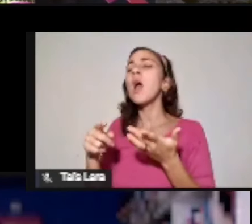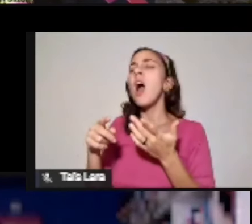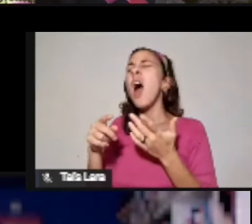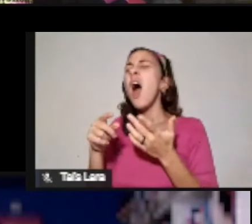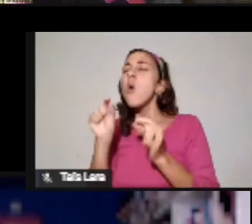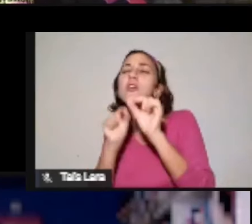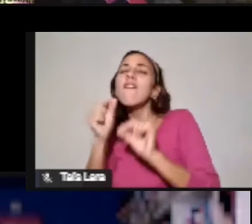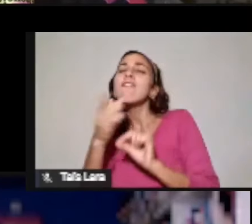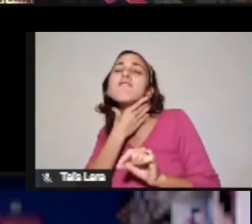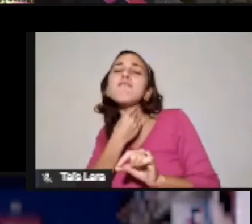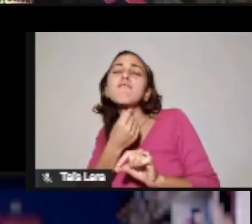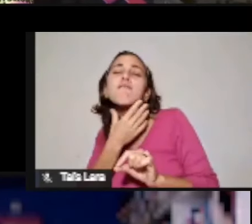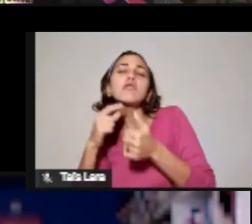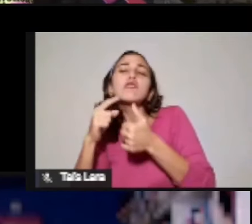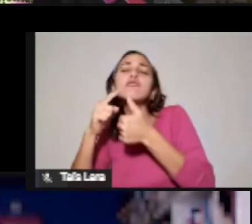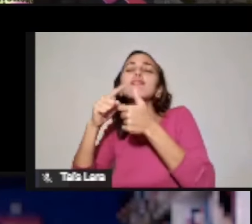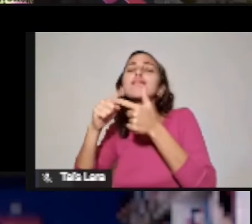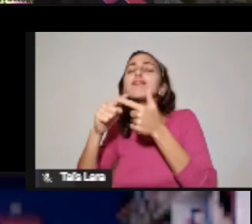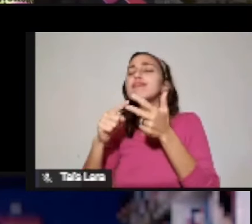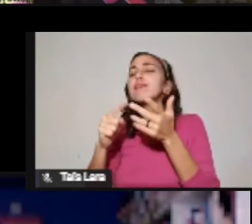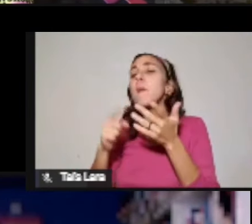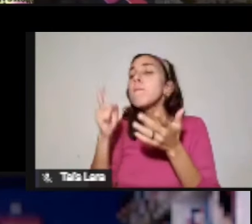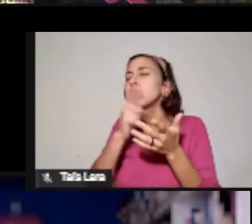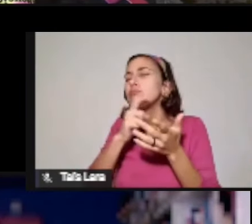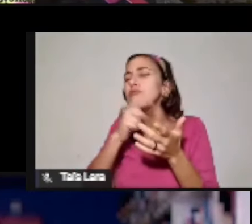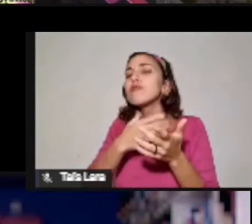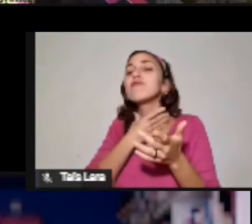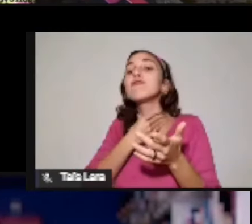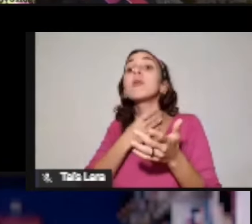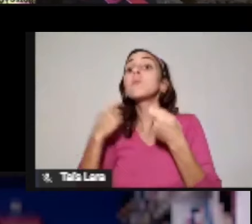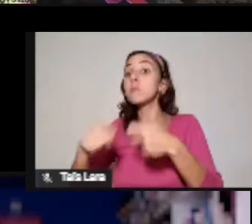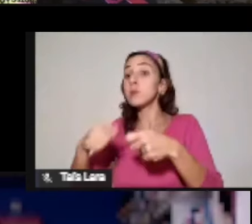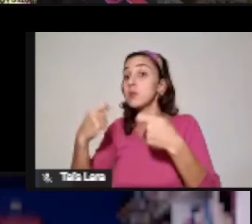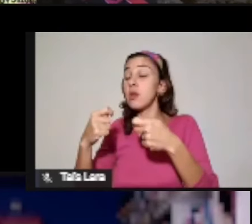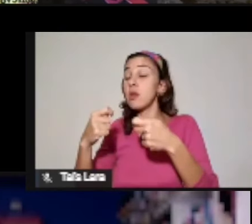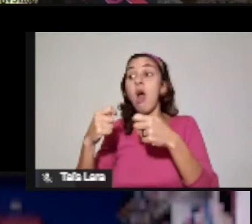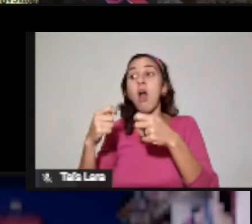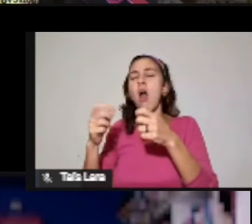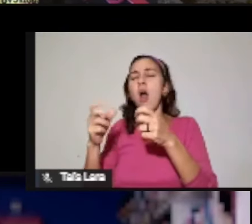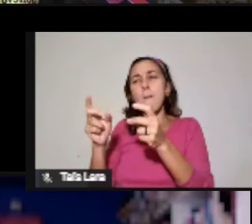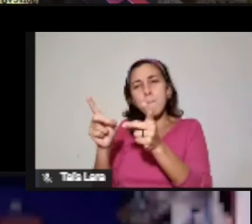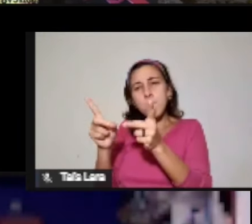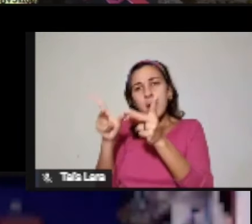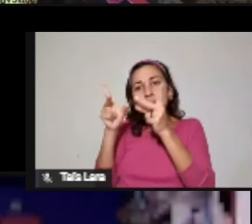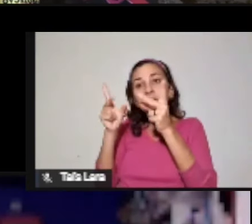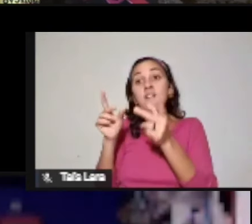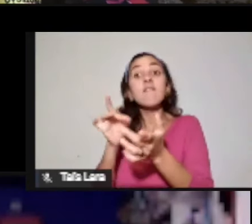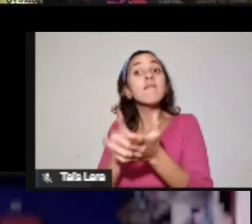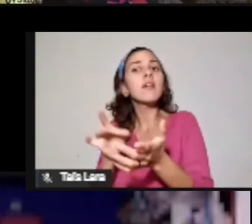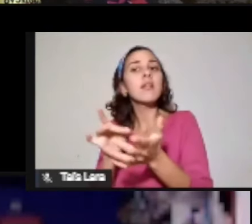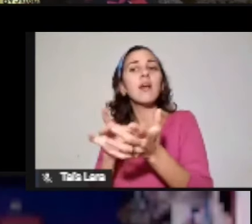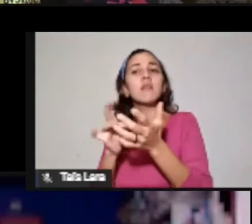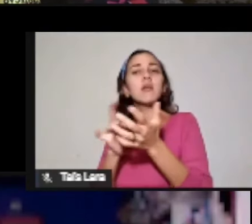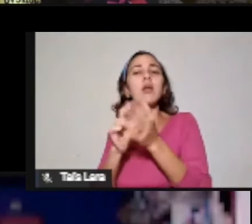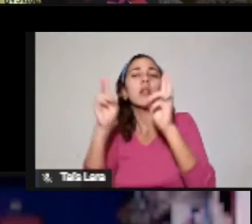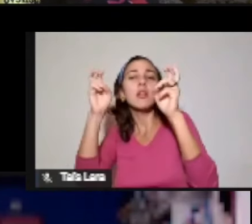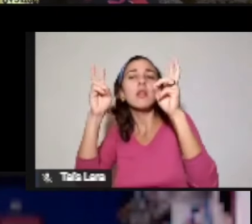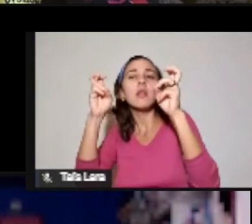precisa desconstruir para avançar na pauta de enfrentamento de maus tratos físicos na educação